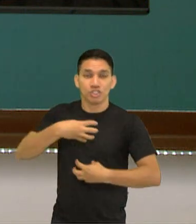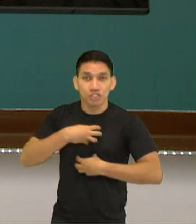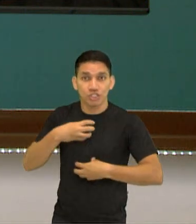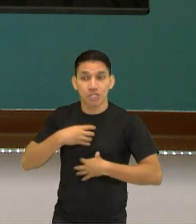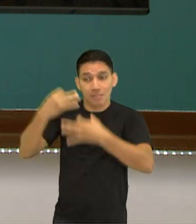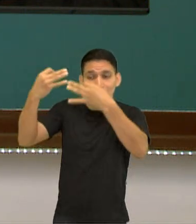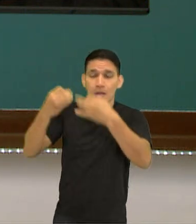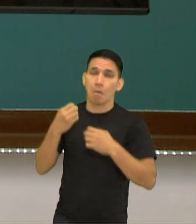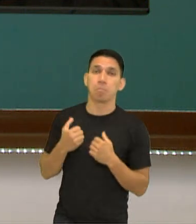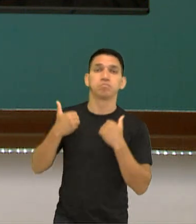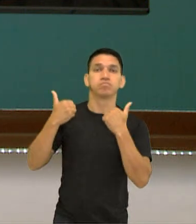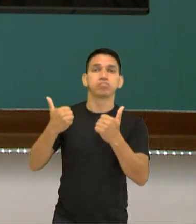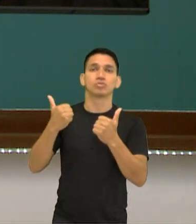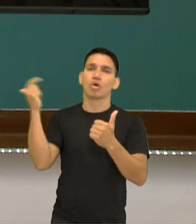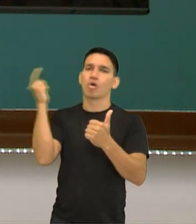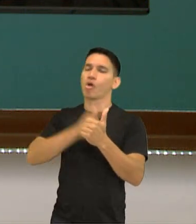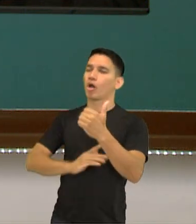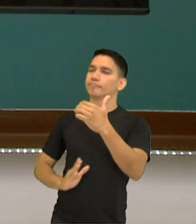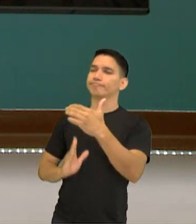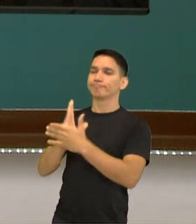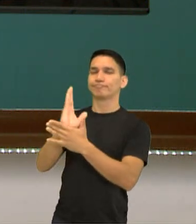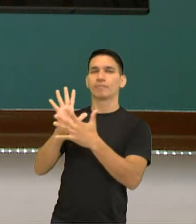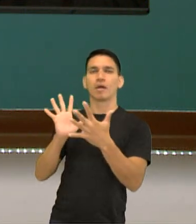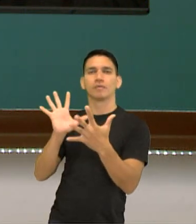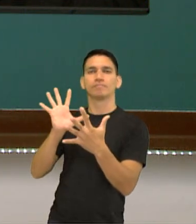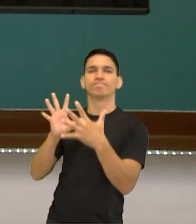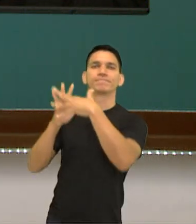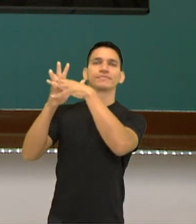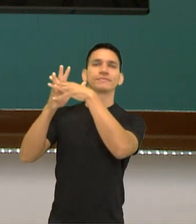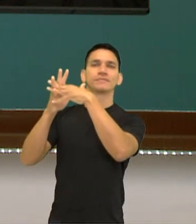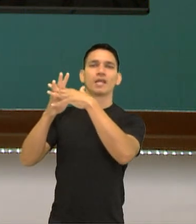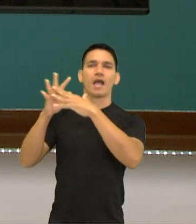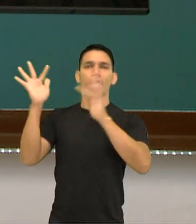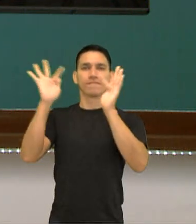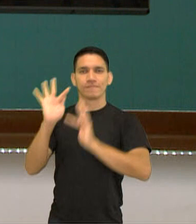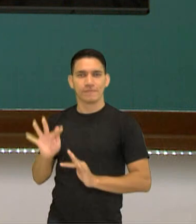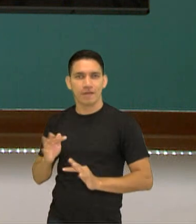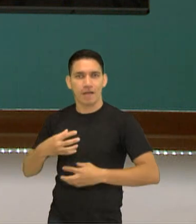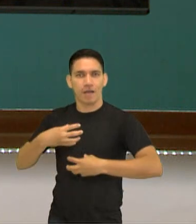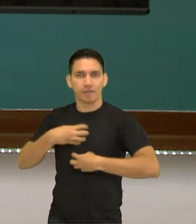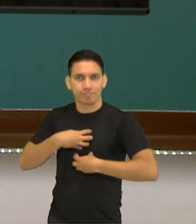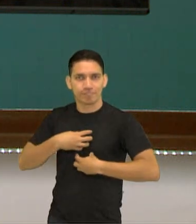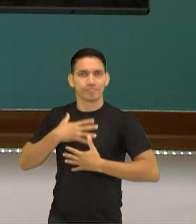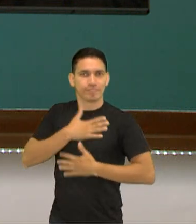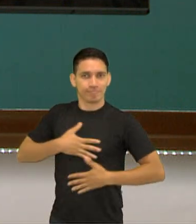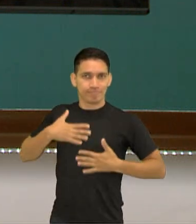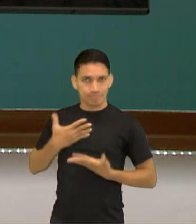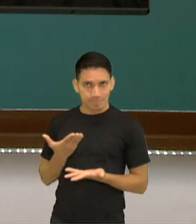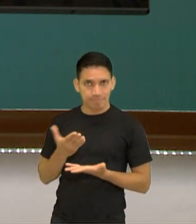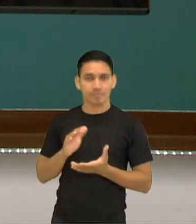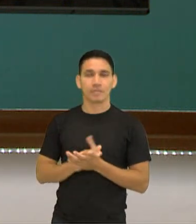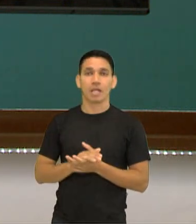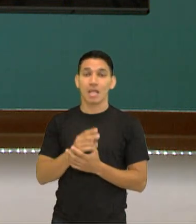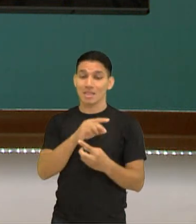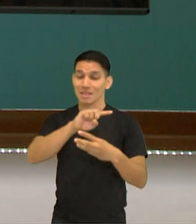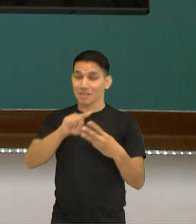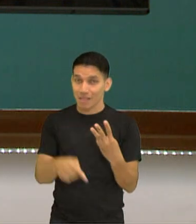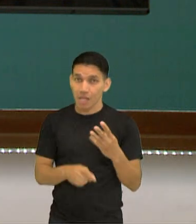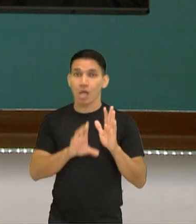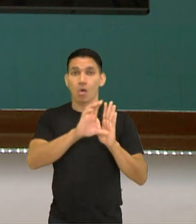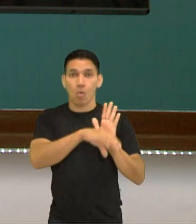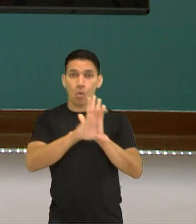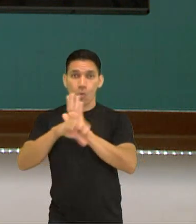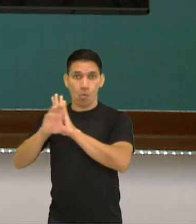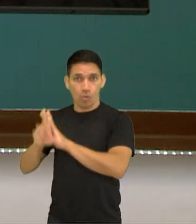se alcançar a verdade, o bem e a felicidade, compreendendo essas 3 ideias, esses 3